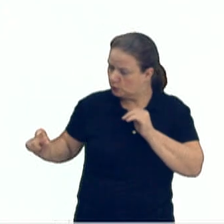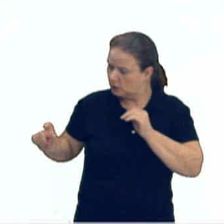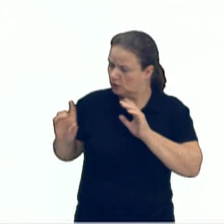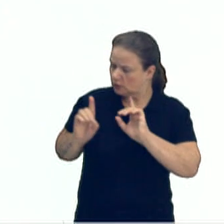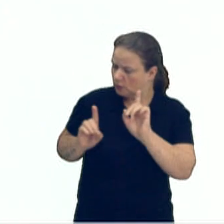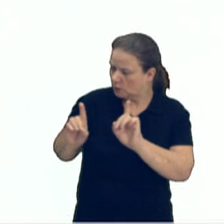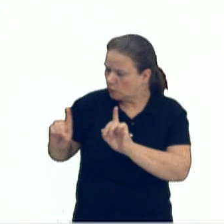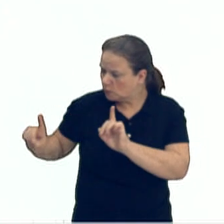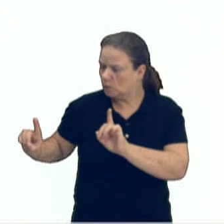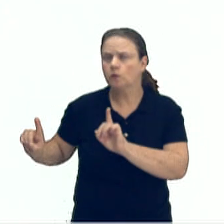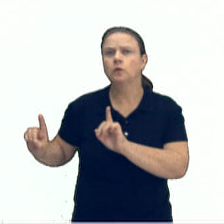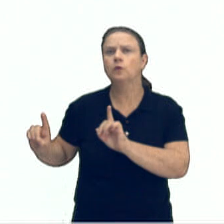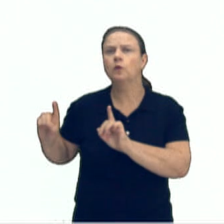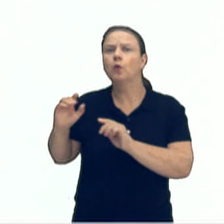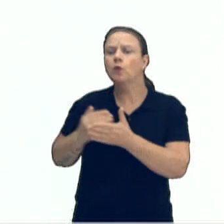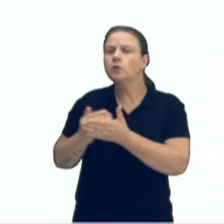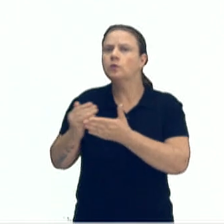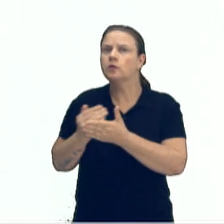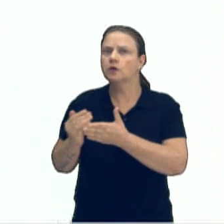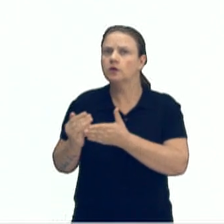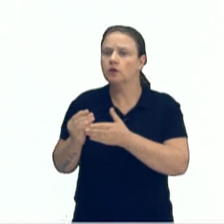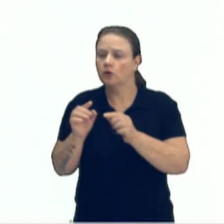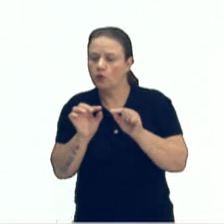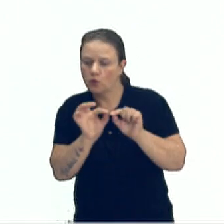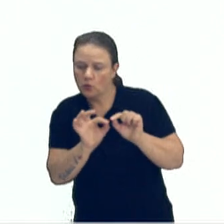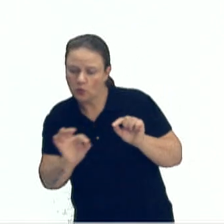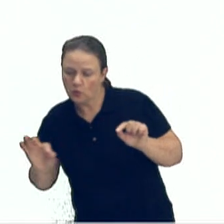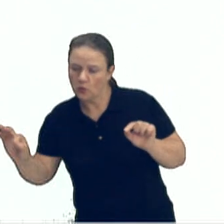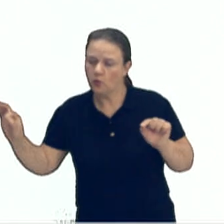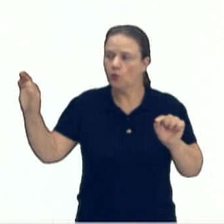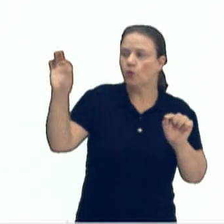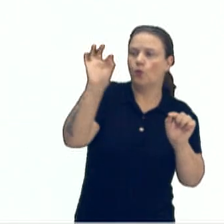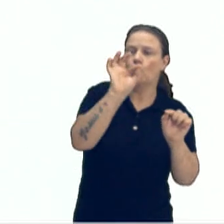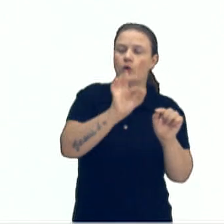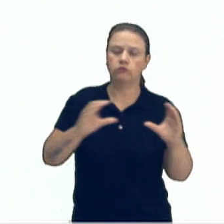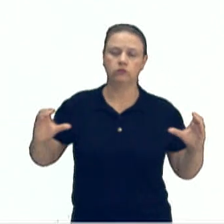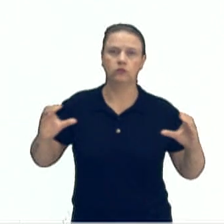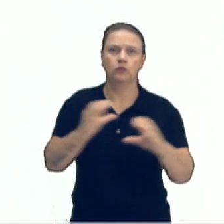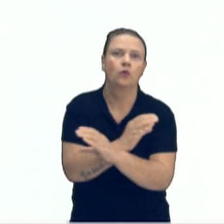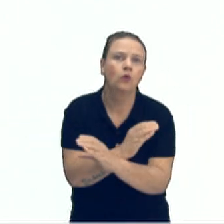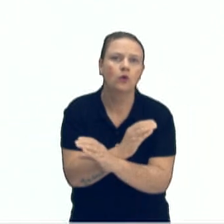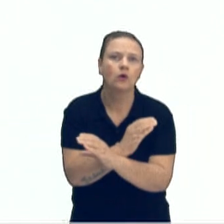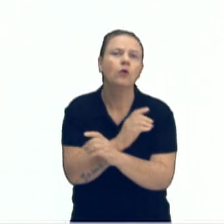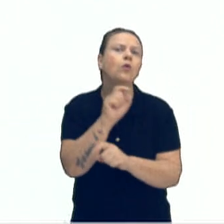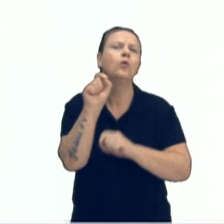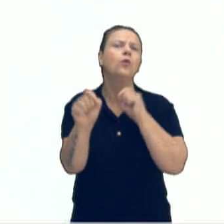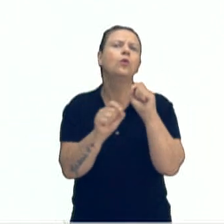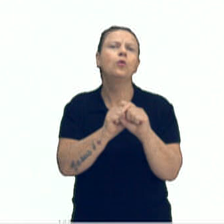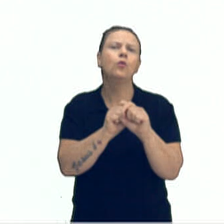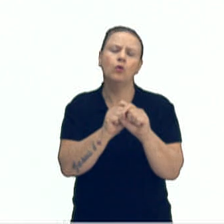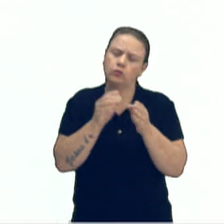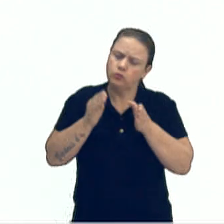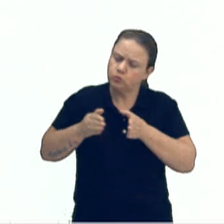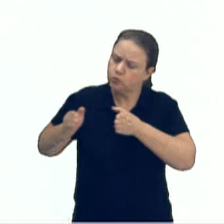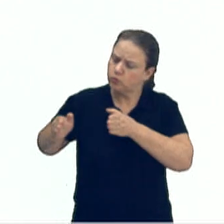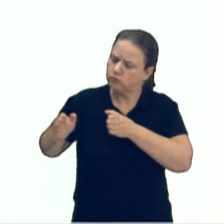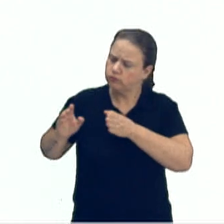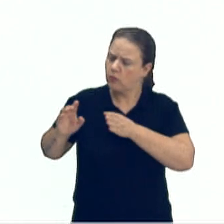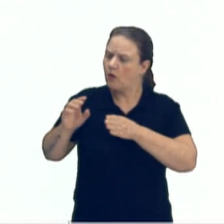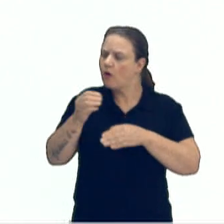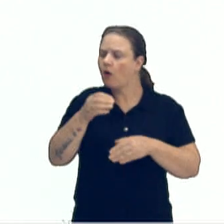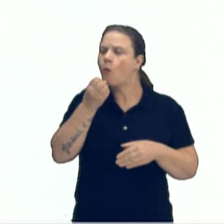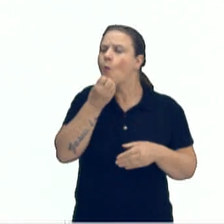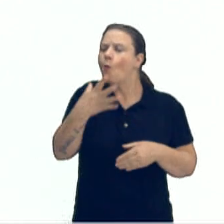ponto, tá? Dando uma volta completa dentro da nossa pista, em qual das raias o corredor estaria